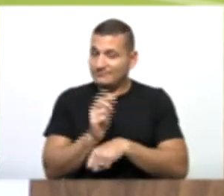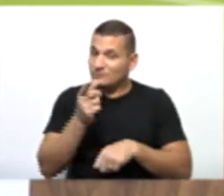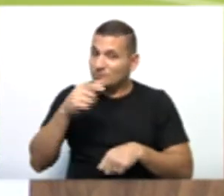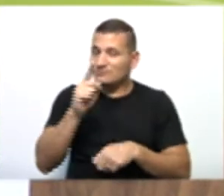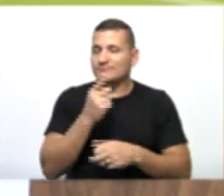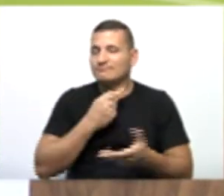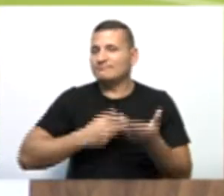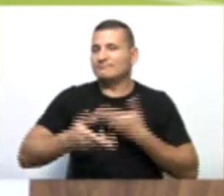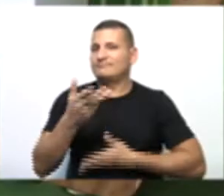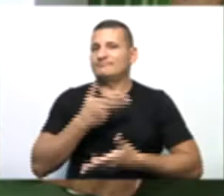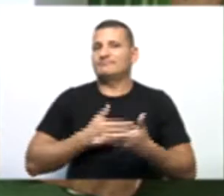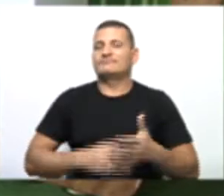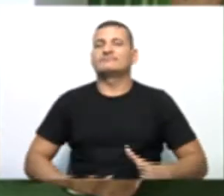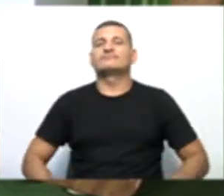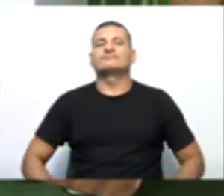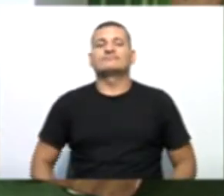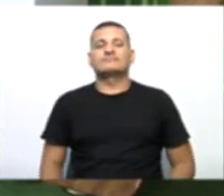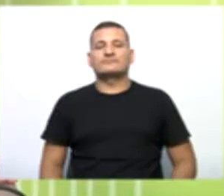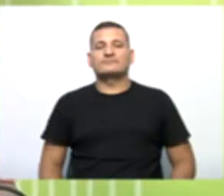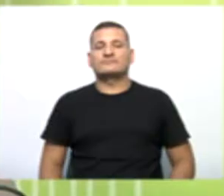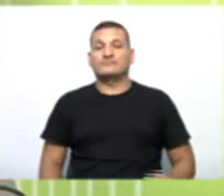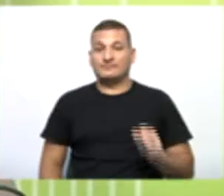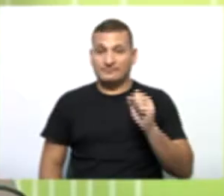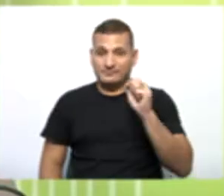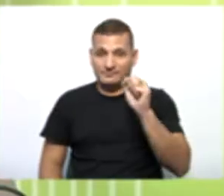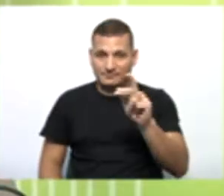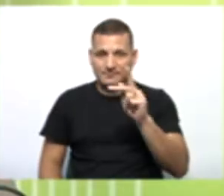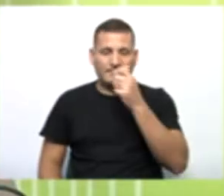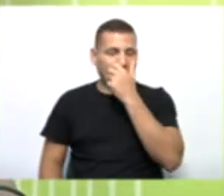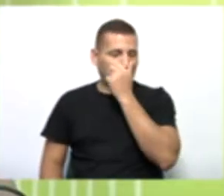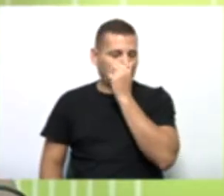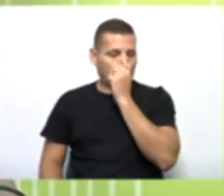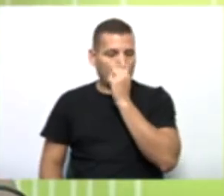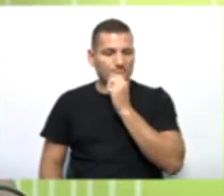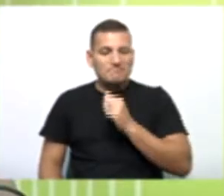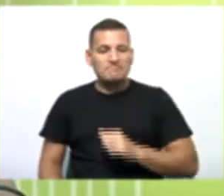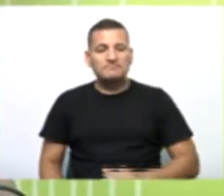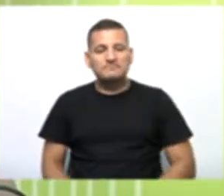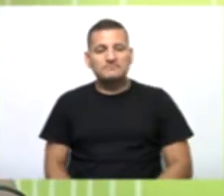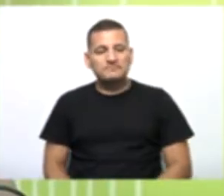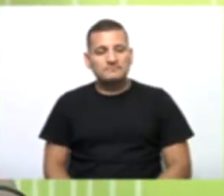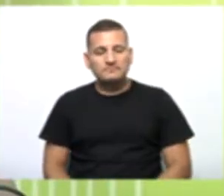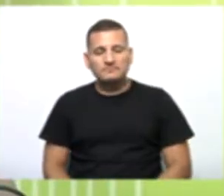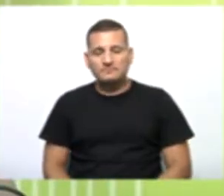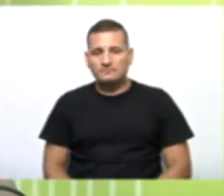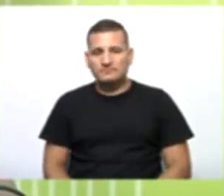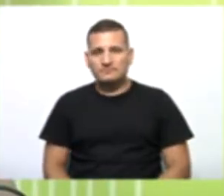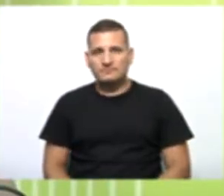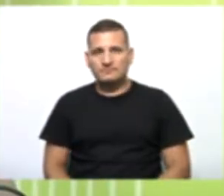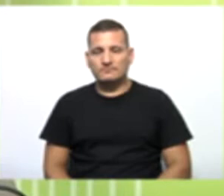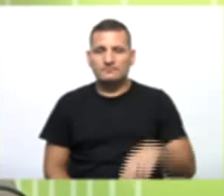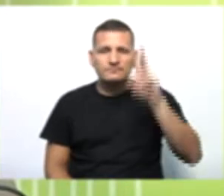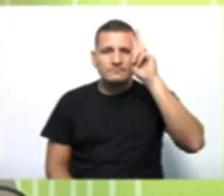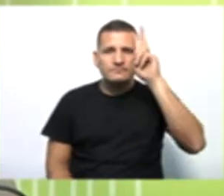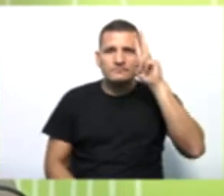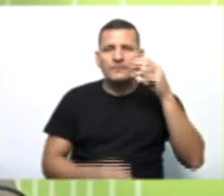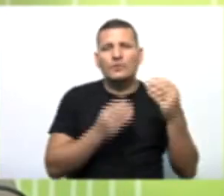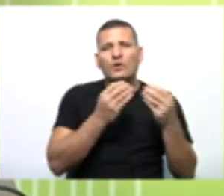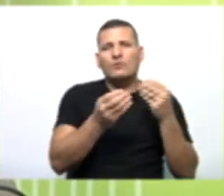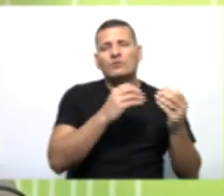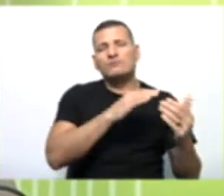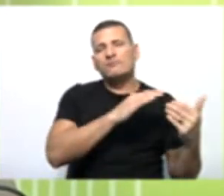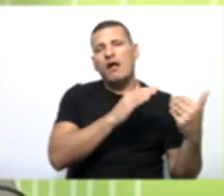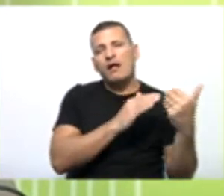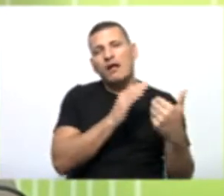na aula. Ok, gente. Então, apenas lembrando qual que foi o nosso percurso até aqui.